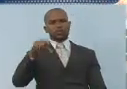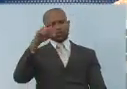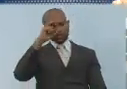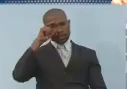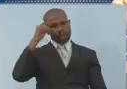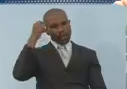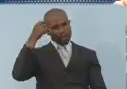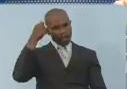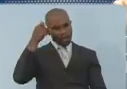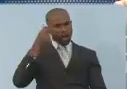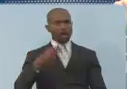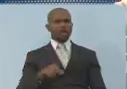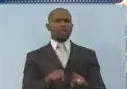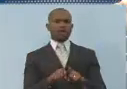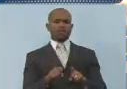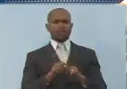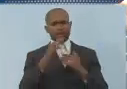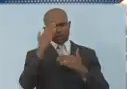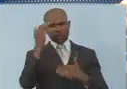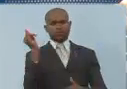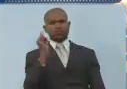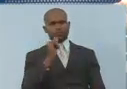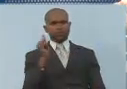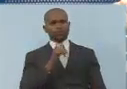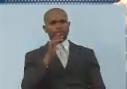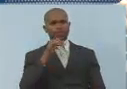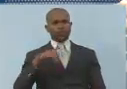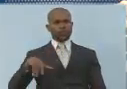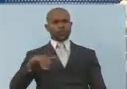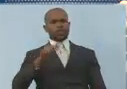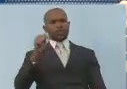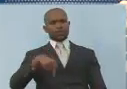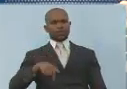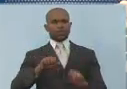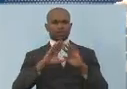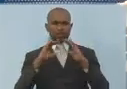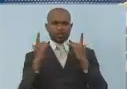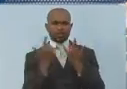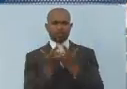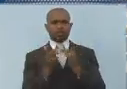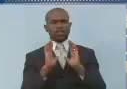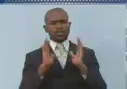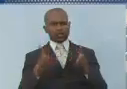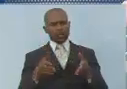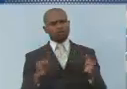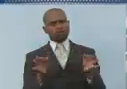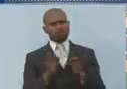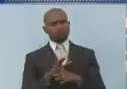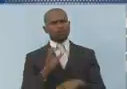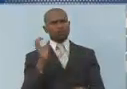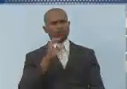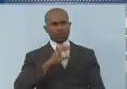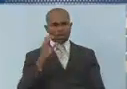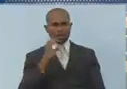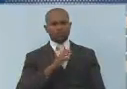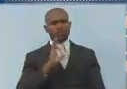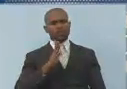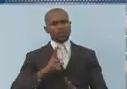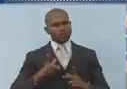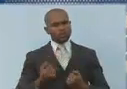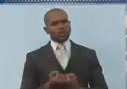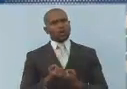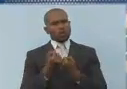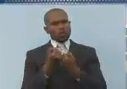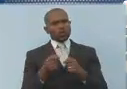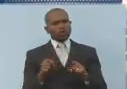Santana. Agradecer à imprensa, aos funcionários desta casa que têm aí prontamente dado todo o apoio, toda